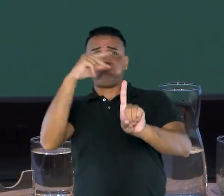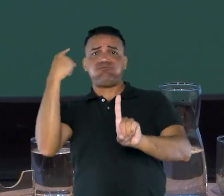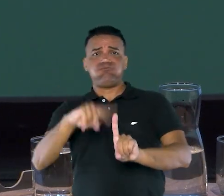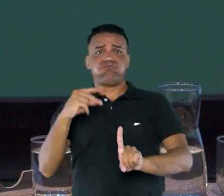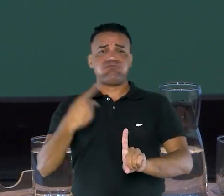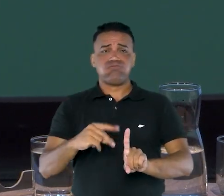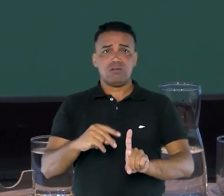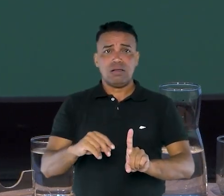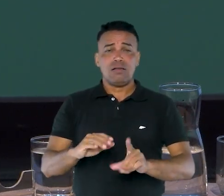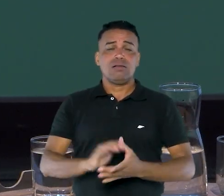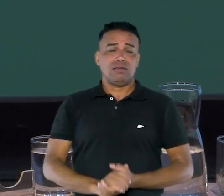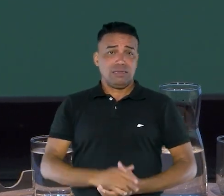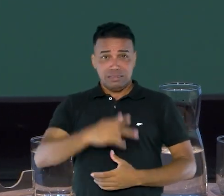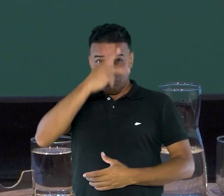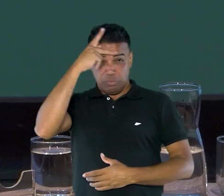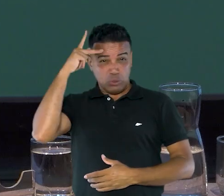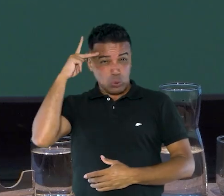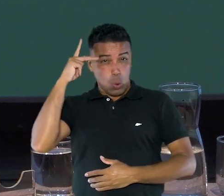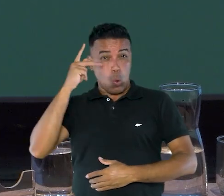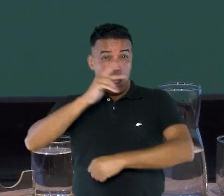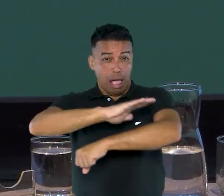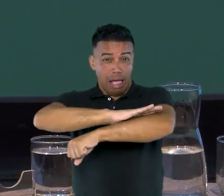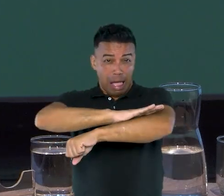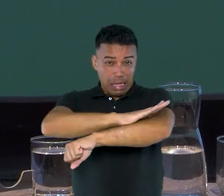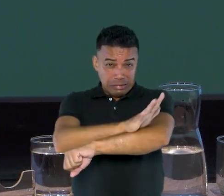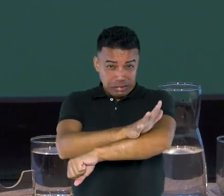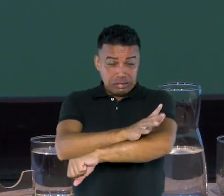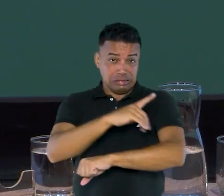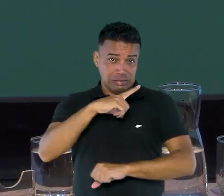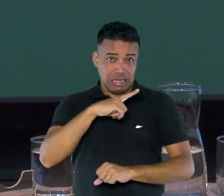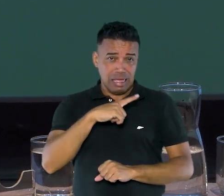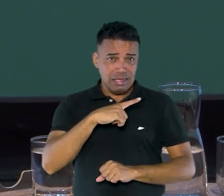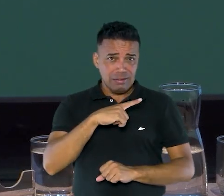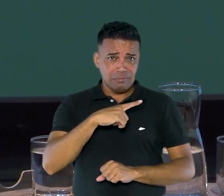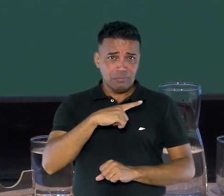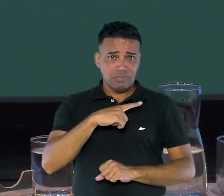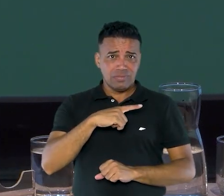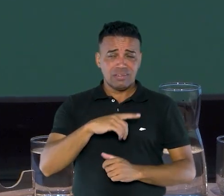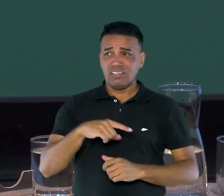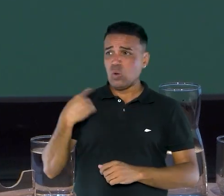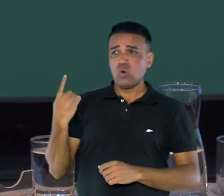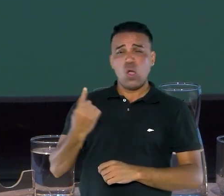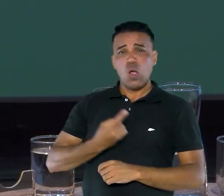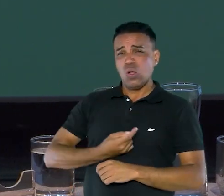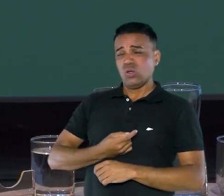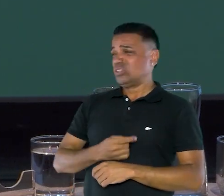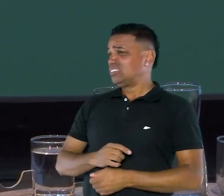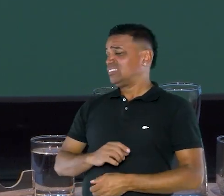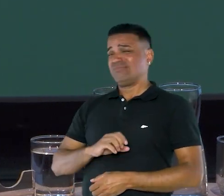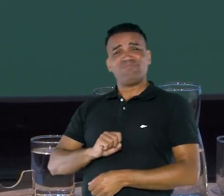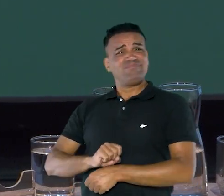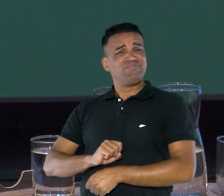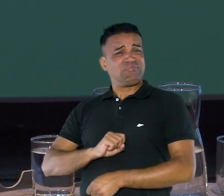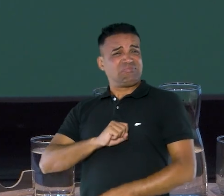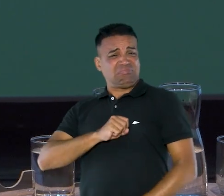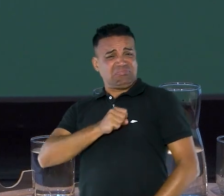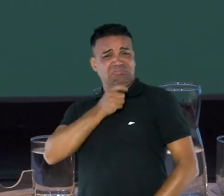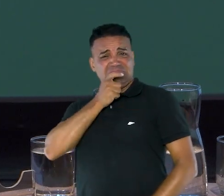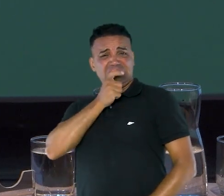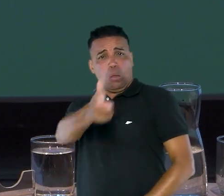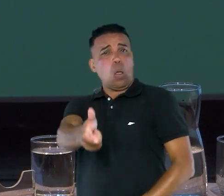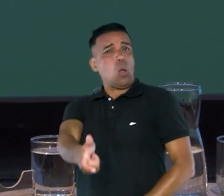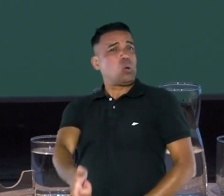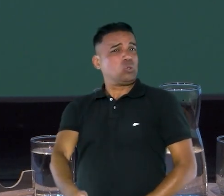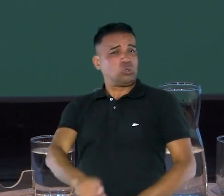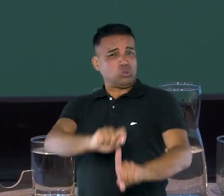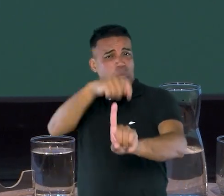mais racista que a gente seja, essa é uma cena que a gente tem enjoo disso, entende?